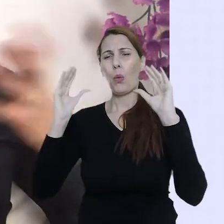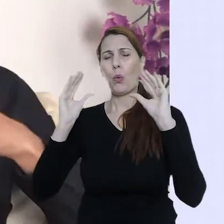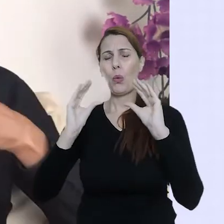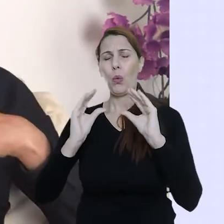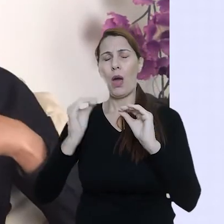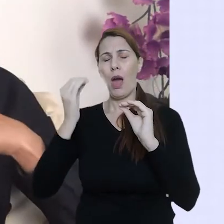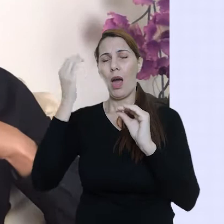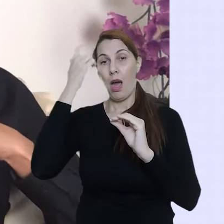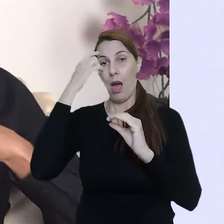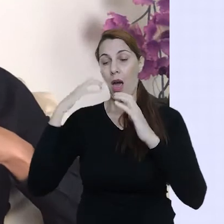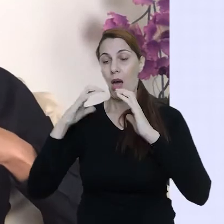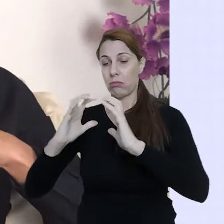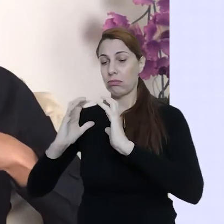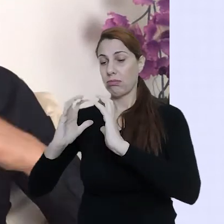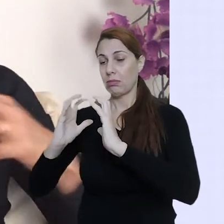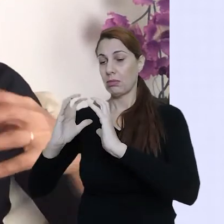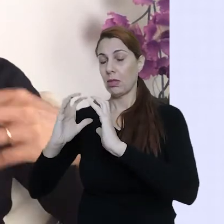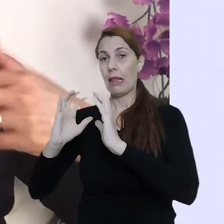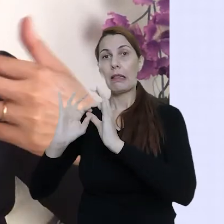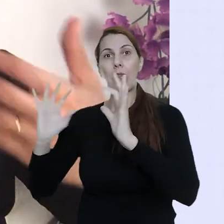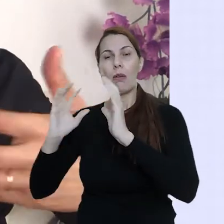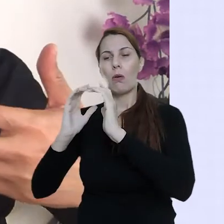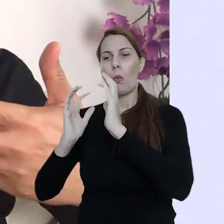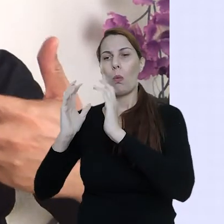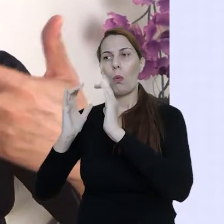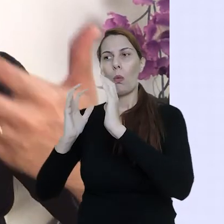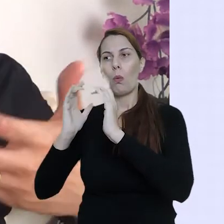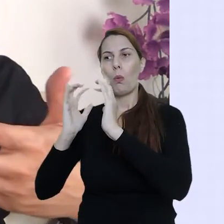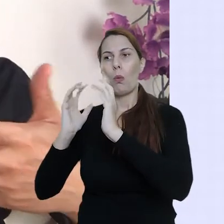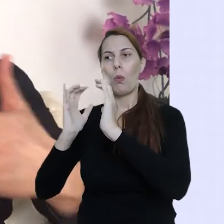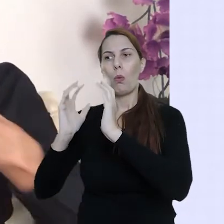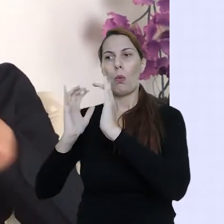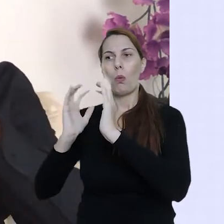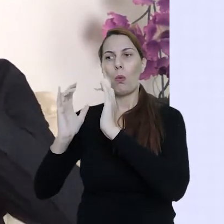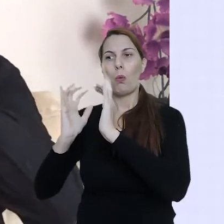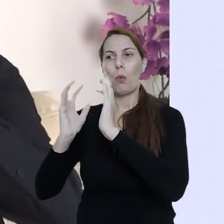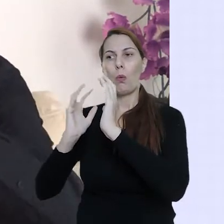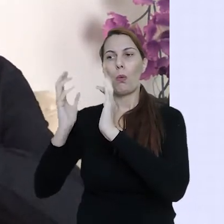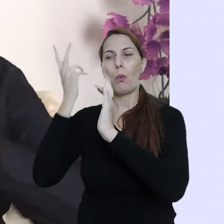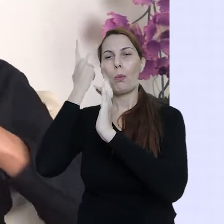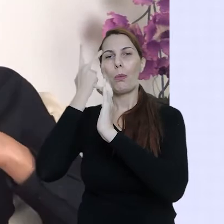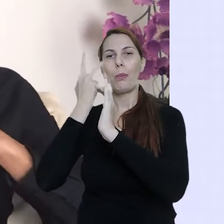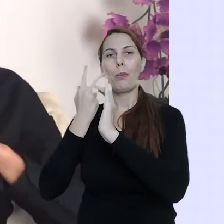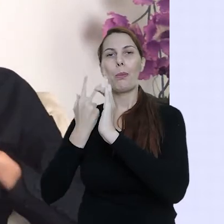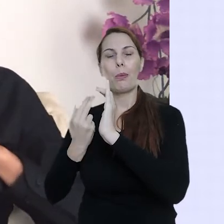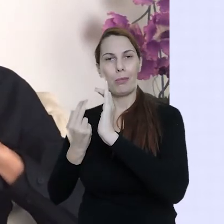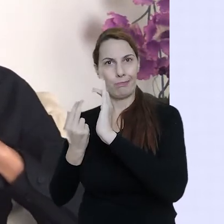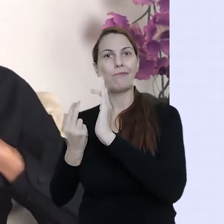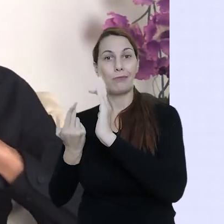que o cérebro possa começar a fluir, funcionar e atender